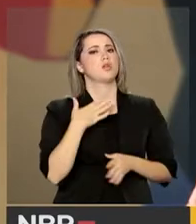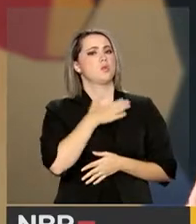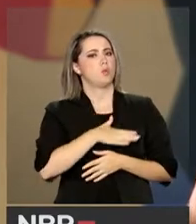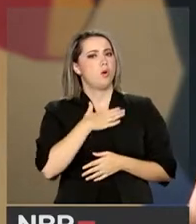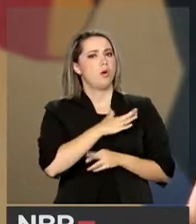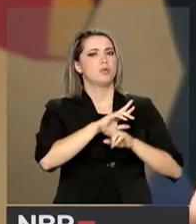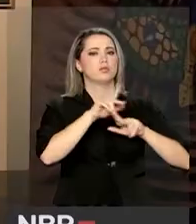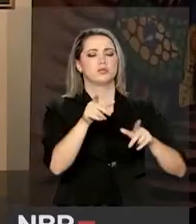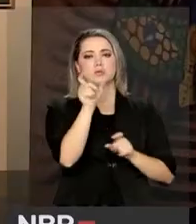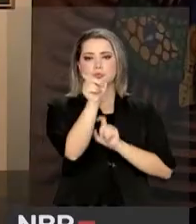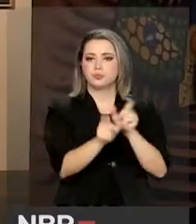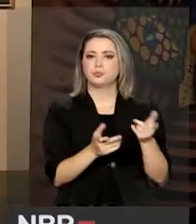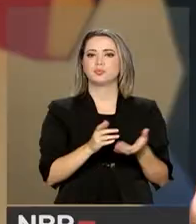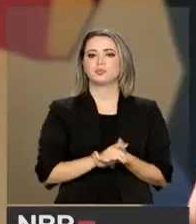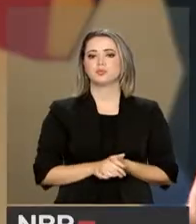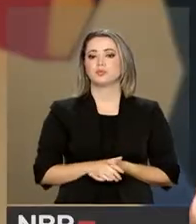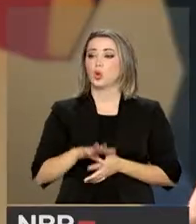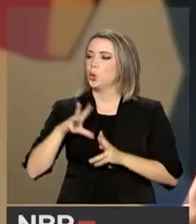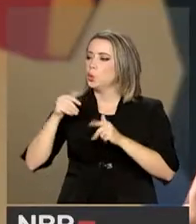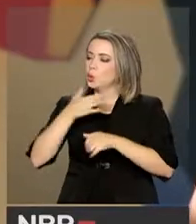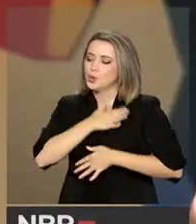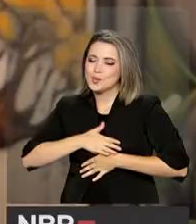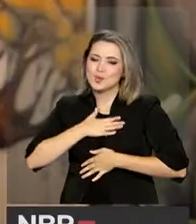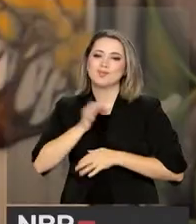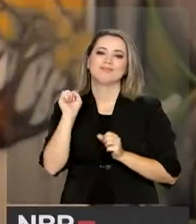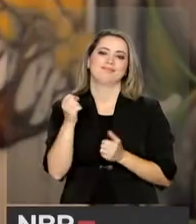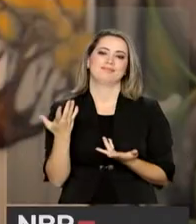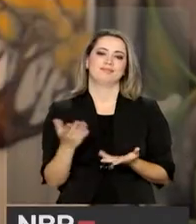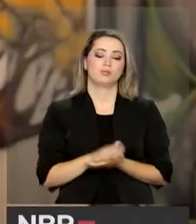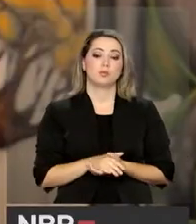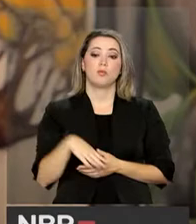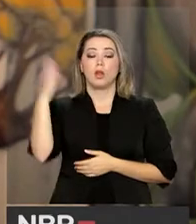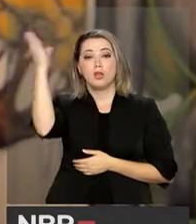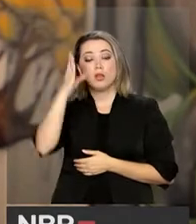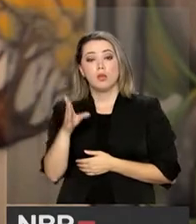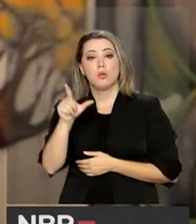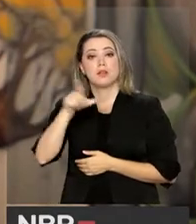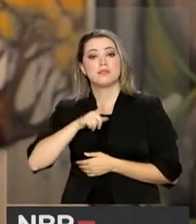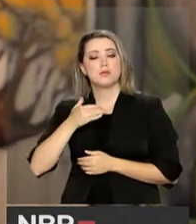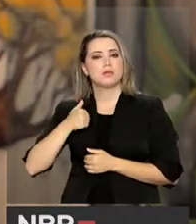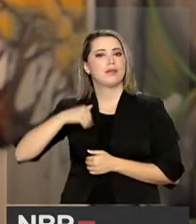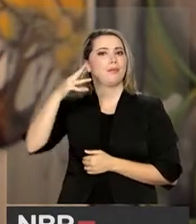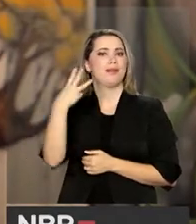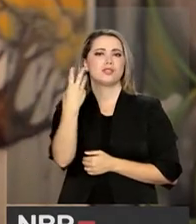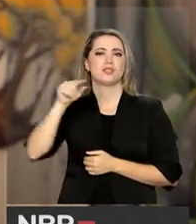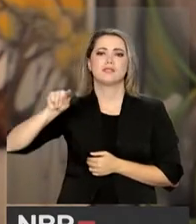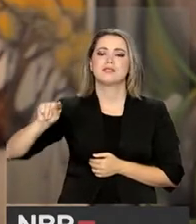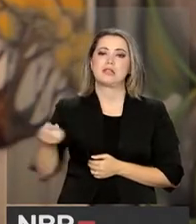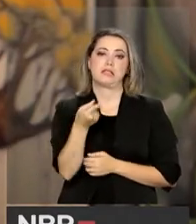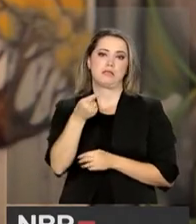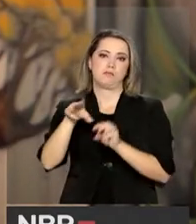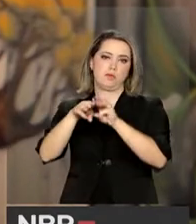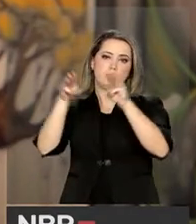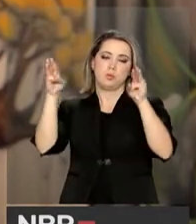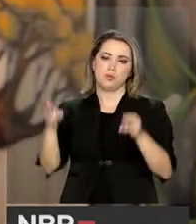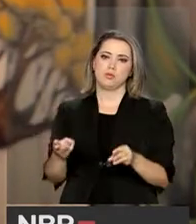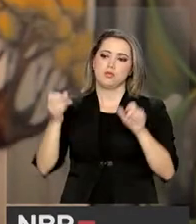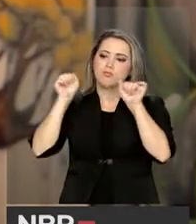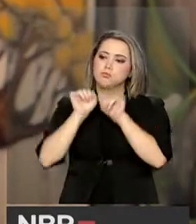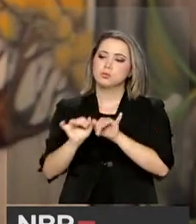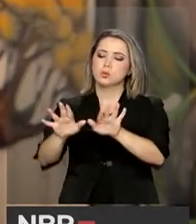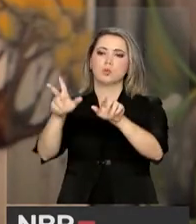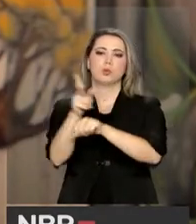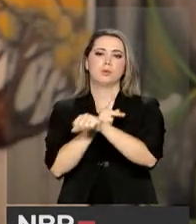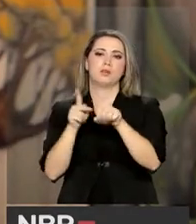de perfis. Para todos os gostos, todos, né? Os gostos. Bom, e o Brasil conta aí com mais de 3 mil museus, né, espalhados por